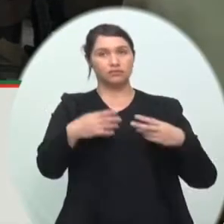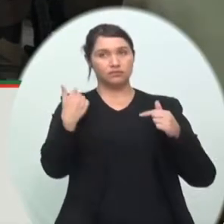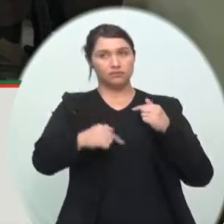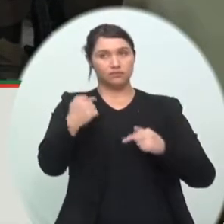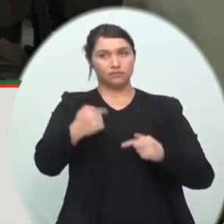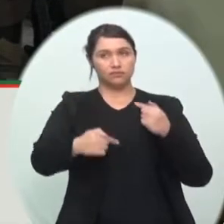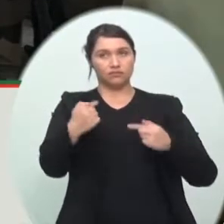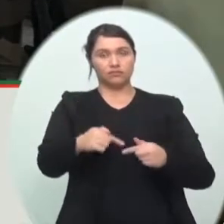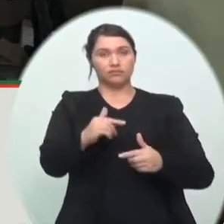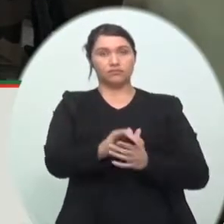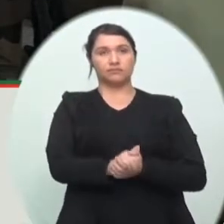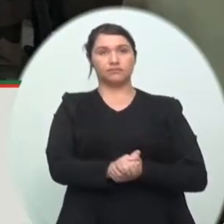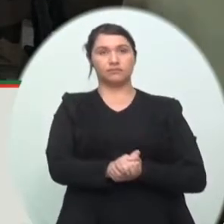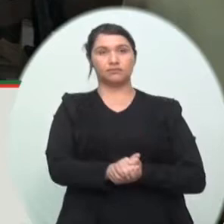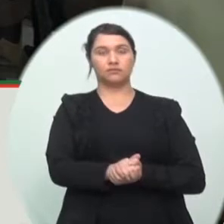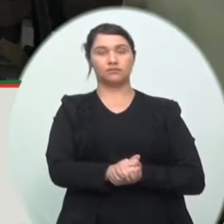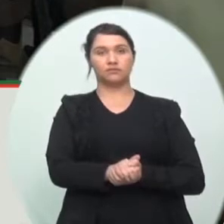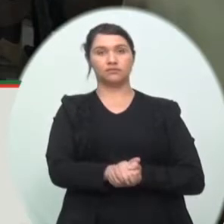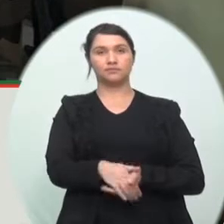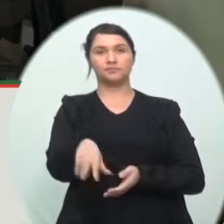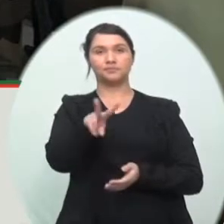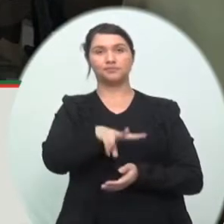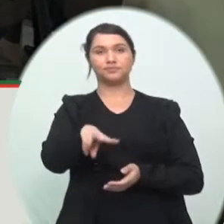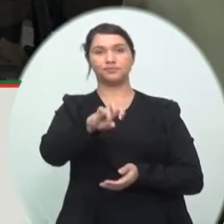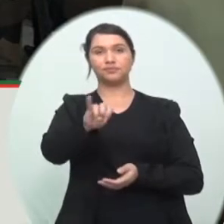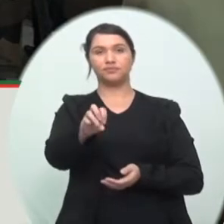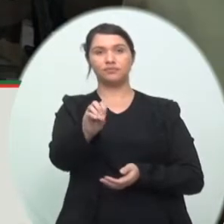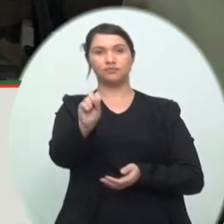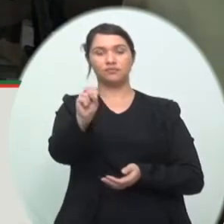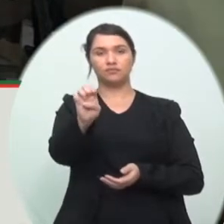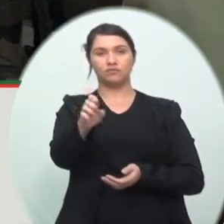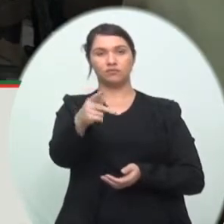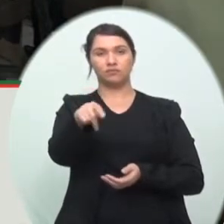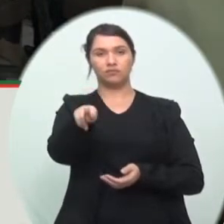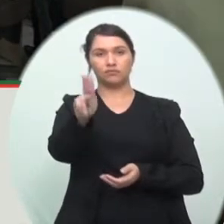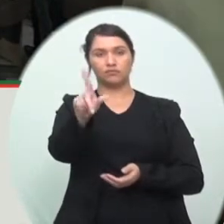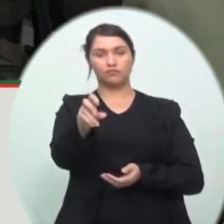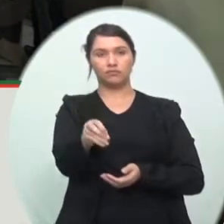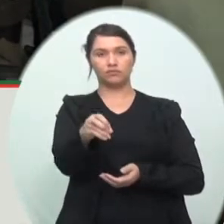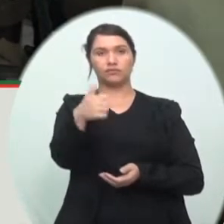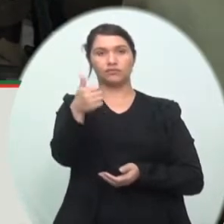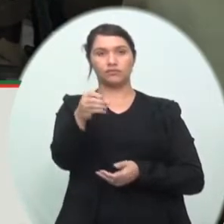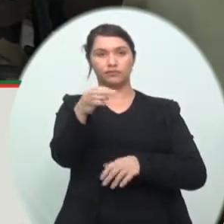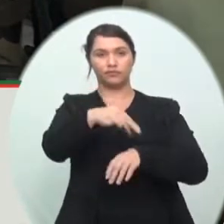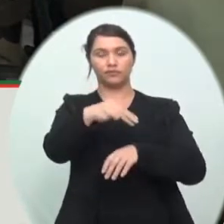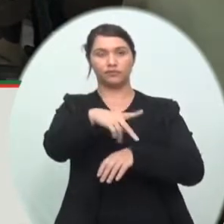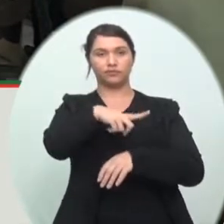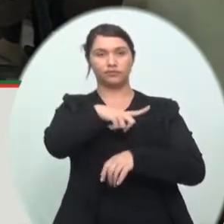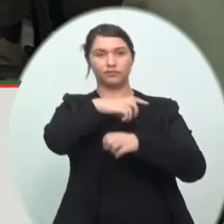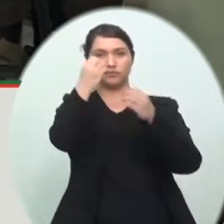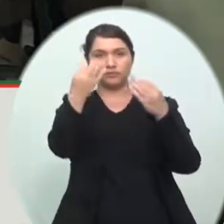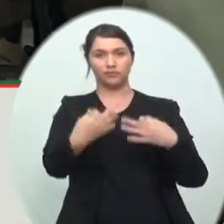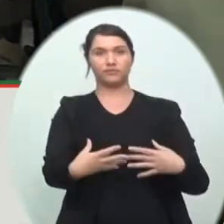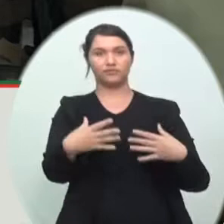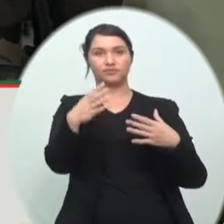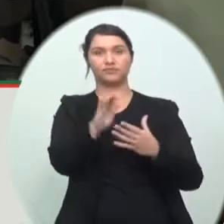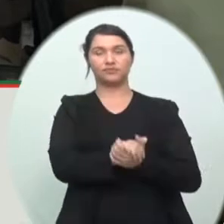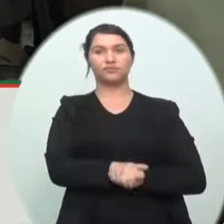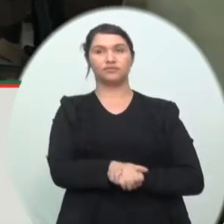discussão. Com a palavra o vereador José Paulo Ferreira. Vossa Excelência dispõe de 10 minutos.